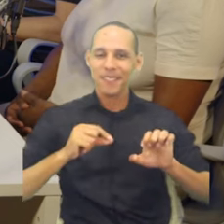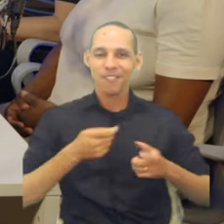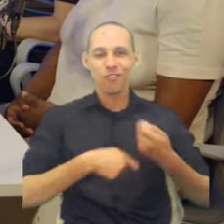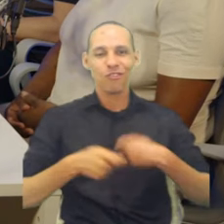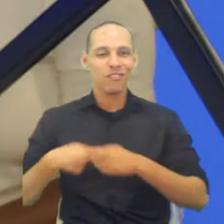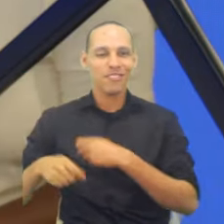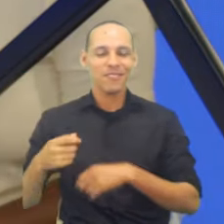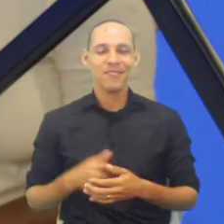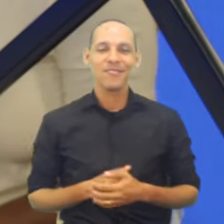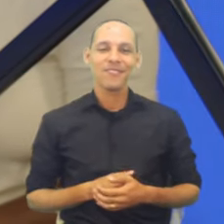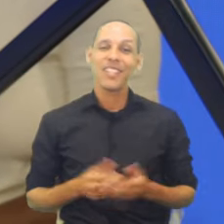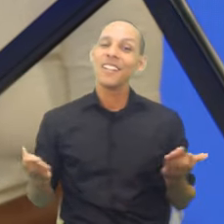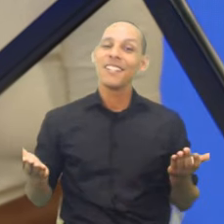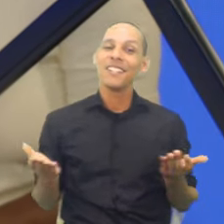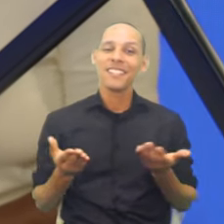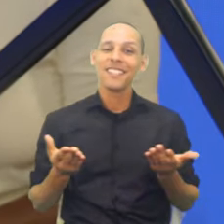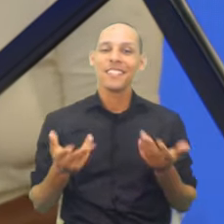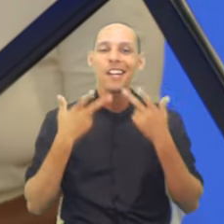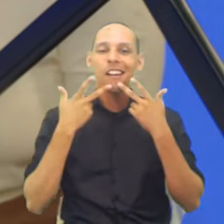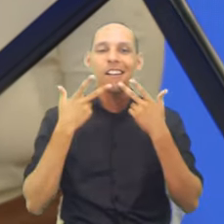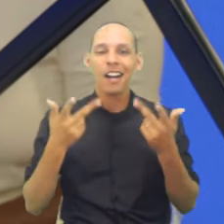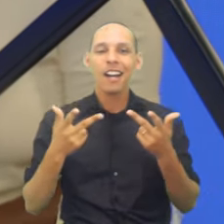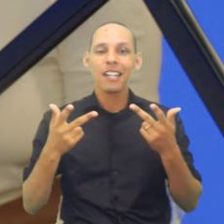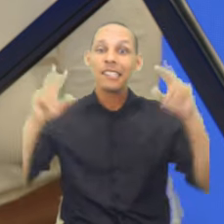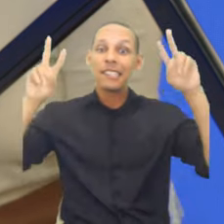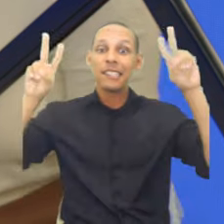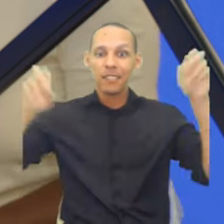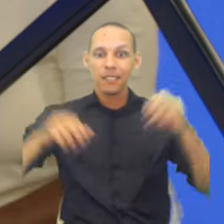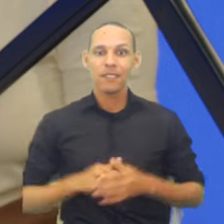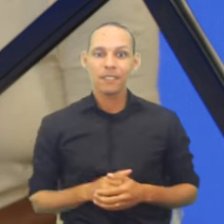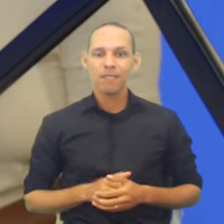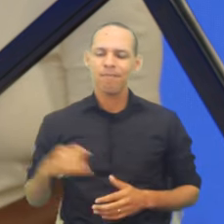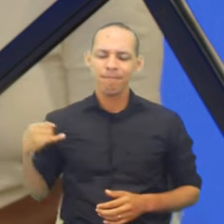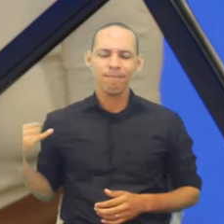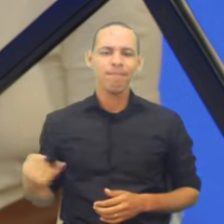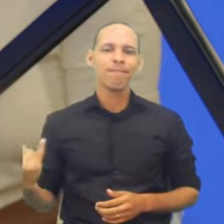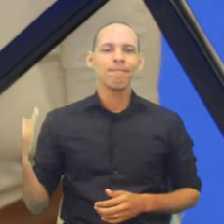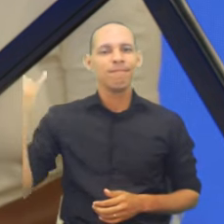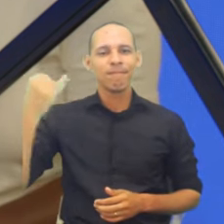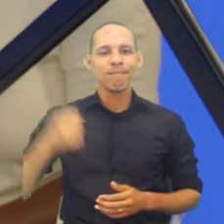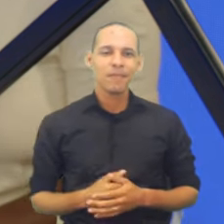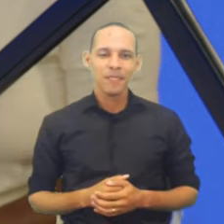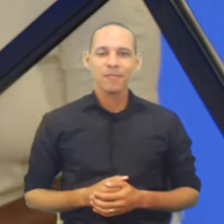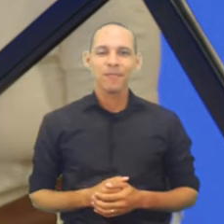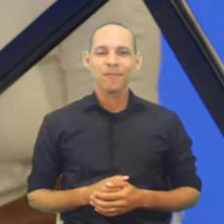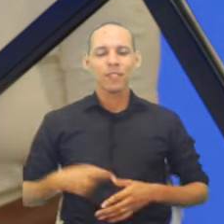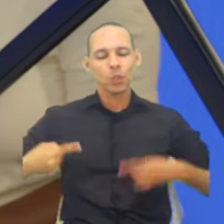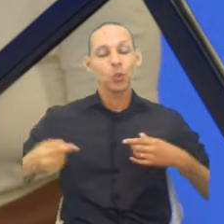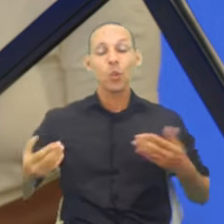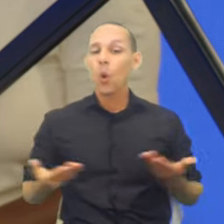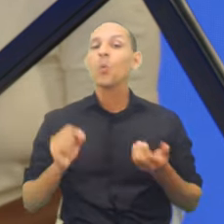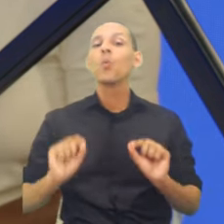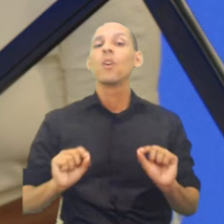eh e hoje a gente vai falar sobre um tema dos mais importantes que são eh discutidos hoje em dia que é